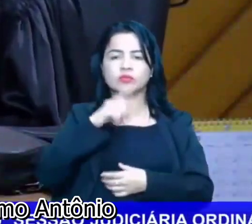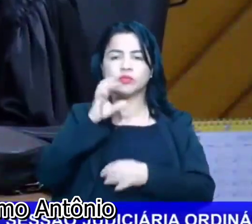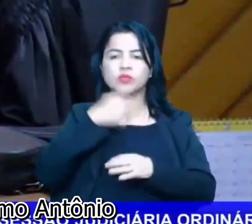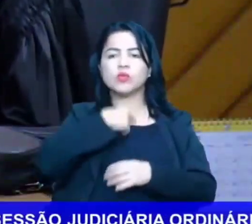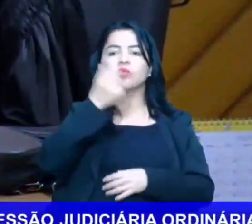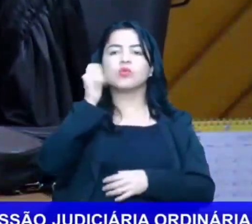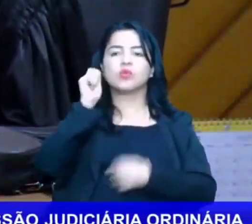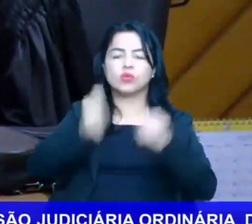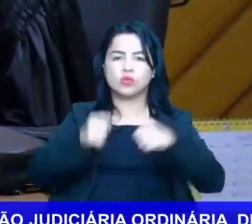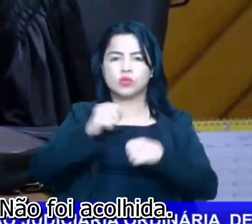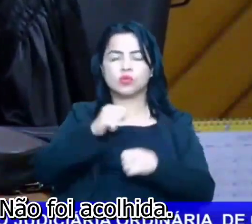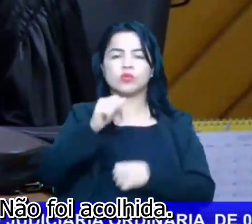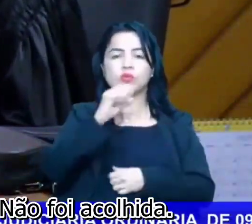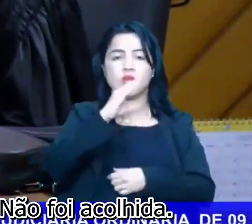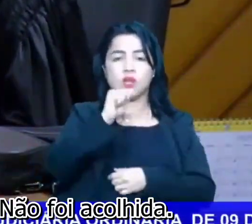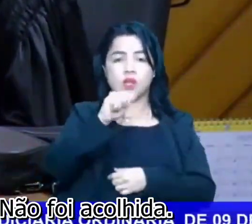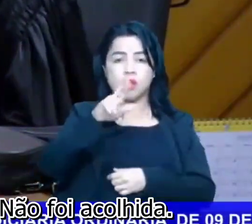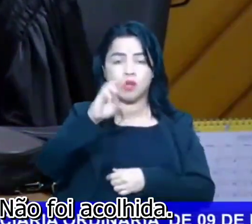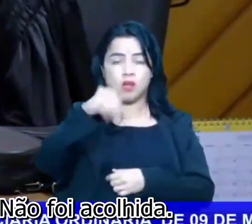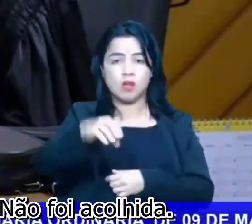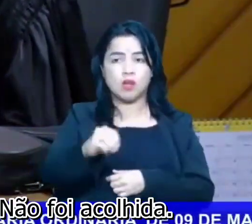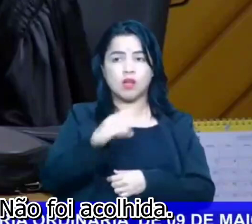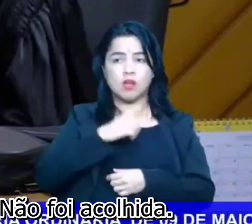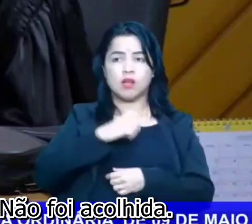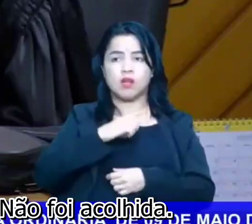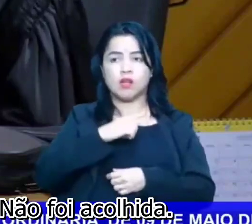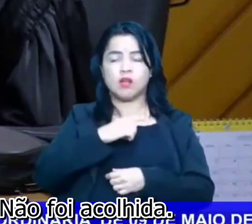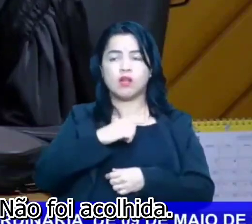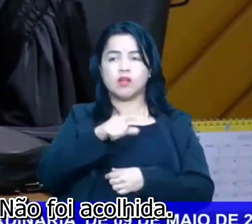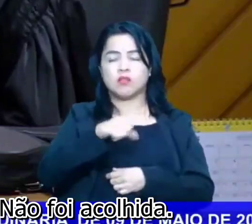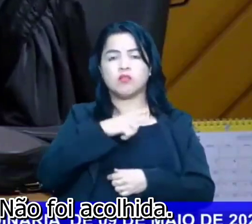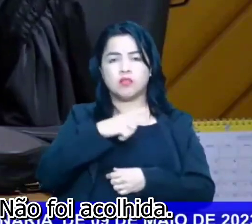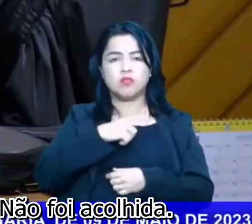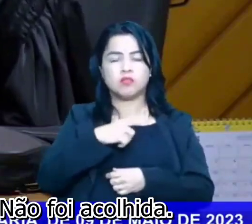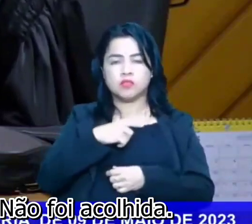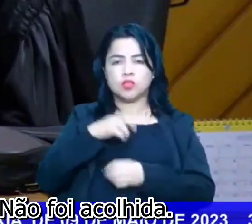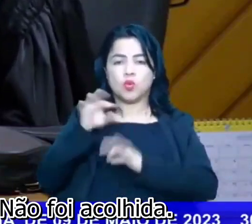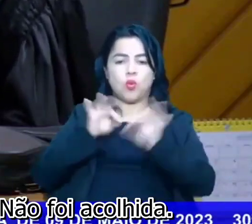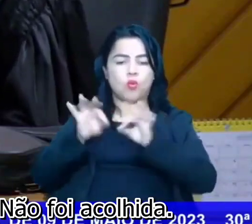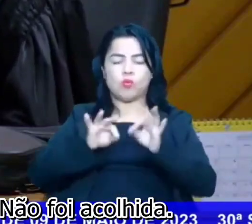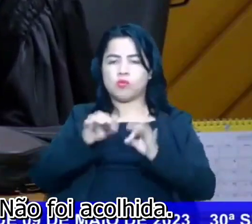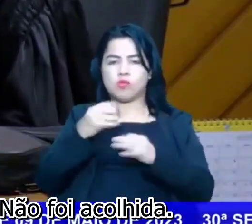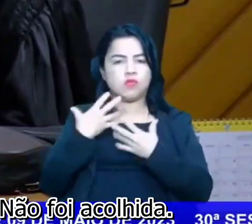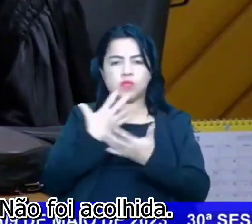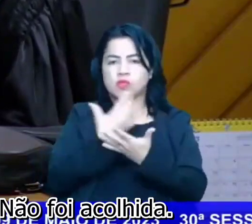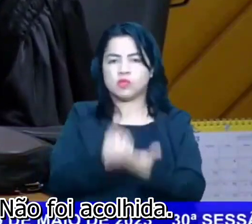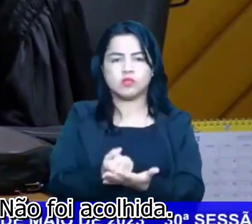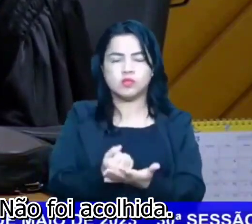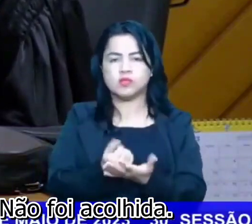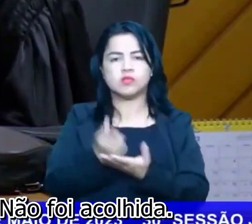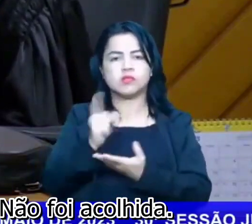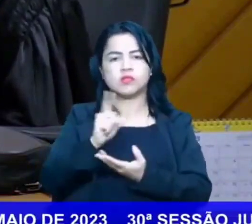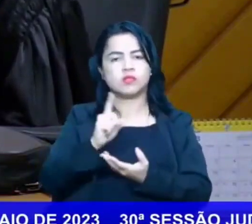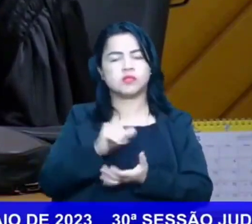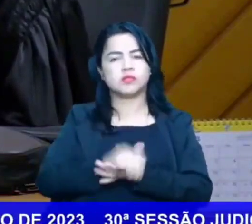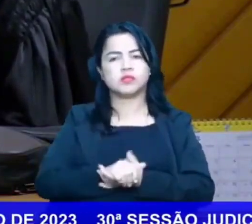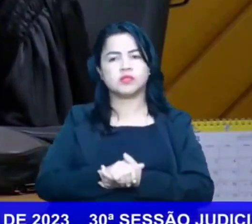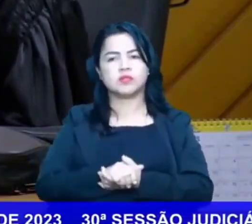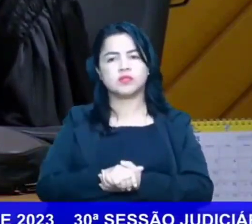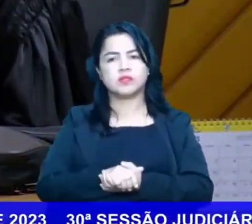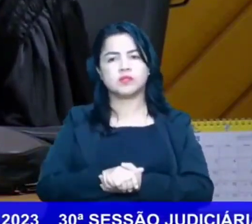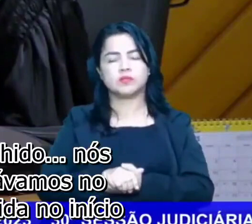Carmo Antônio. A questão de ordem foi rejeitada, não foi acolhida, né? Não foi acolhida.